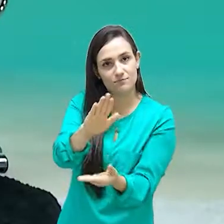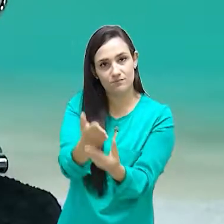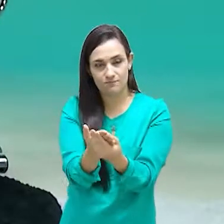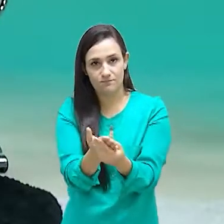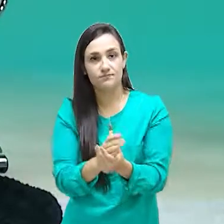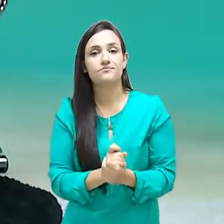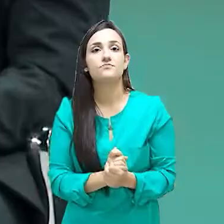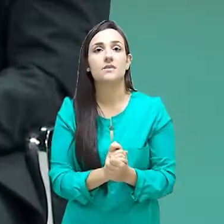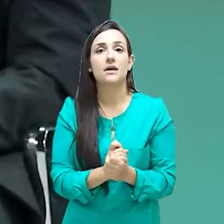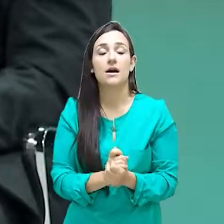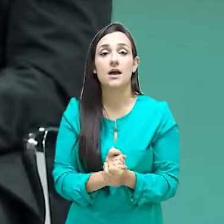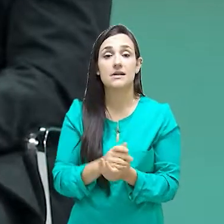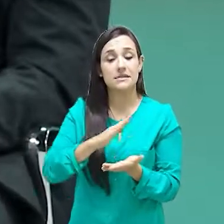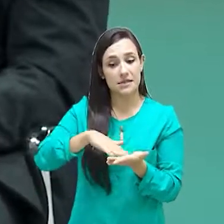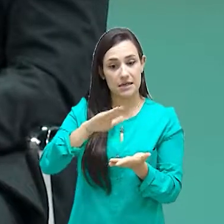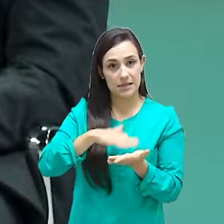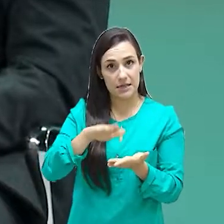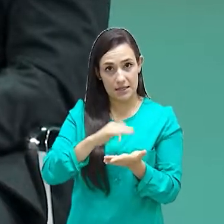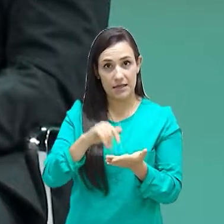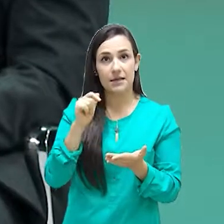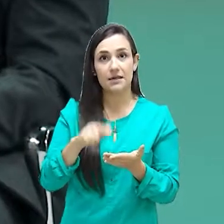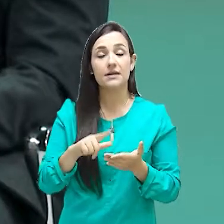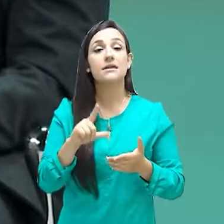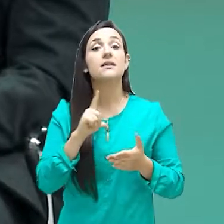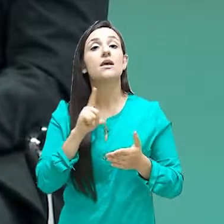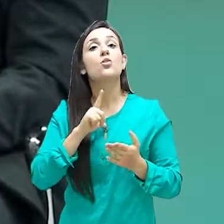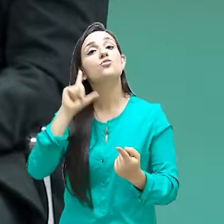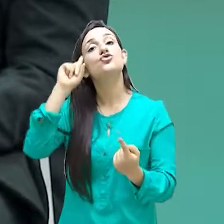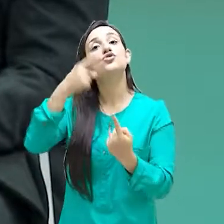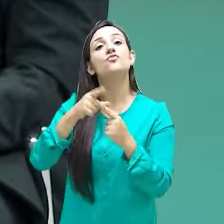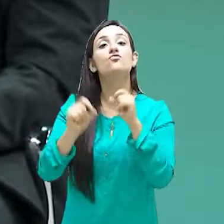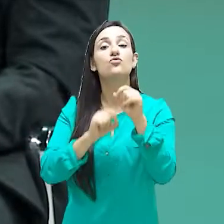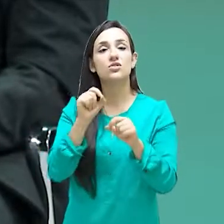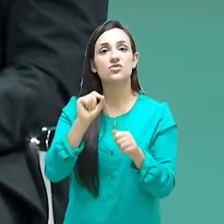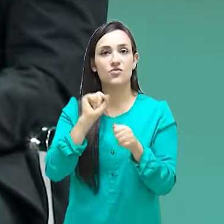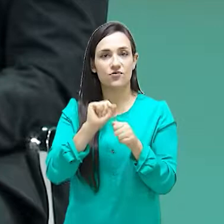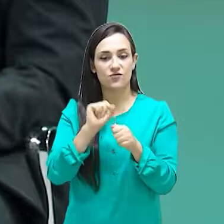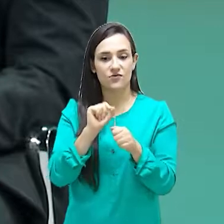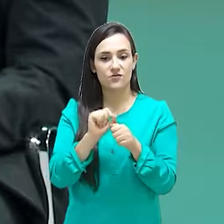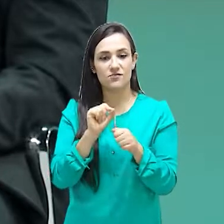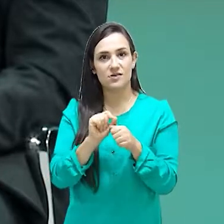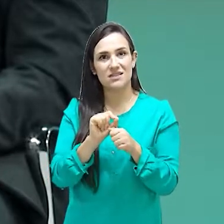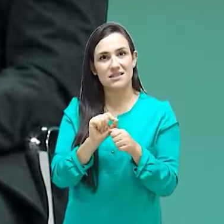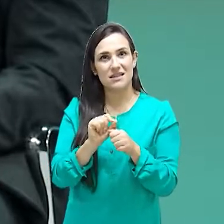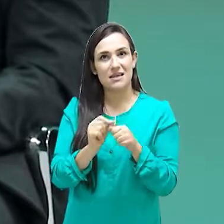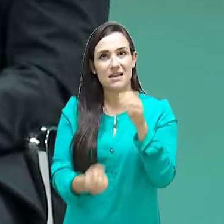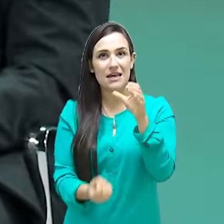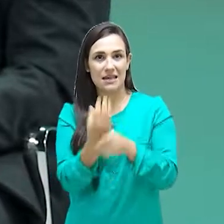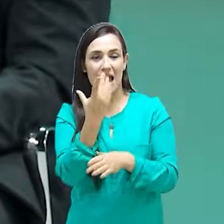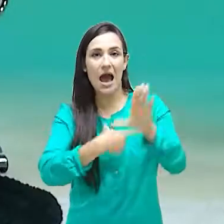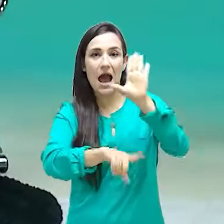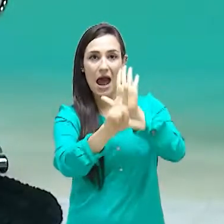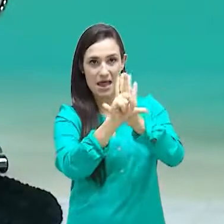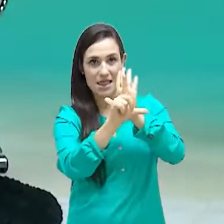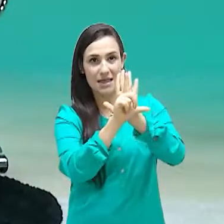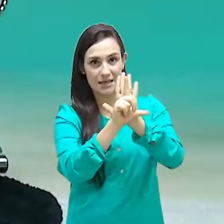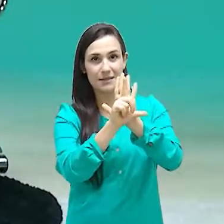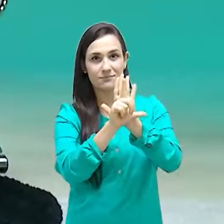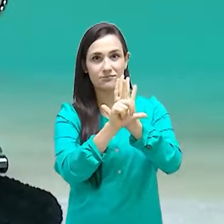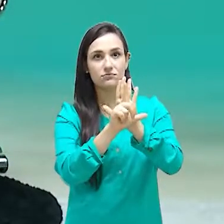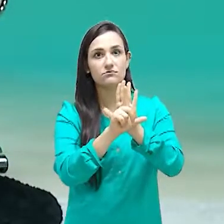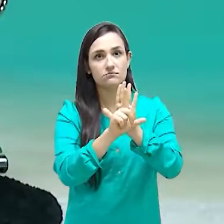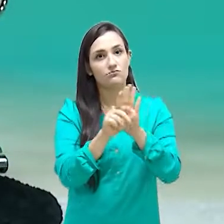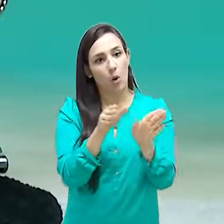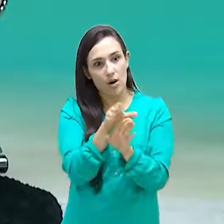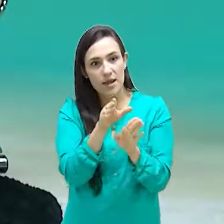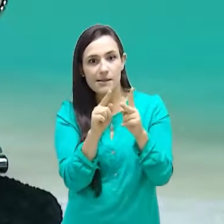da Assembleia Legislativa, que é a produção de atos normativos, a elaboração das leis em si. Entendi. É porque a